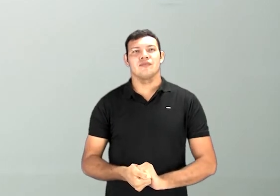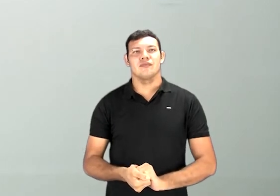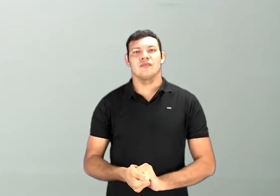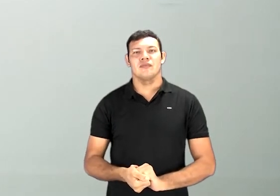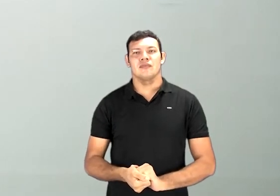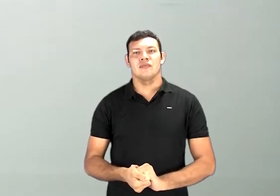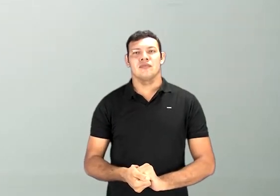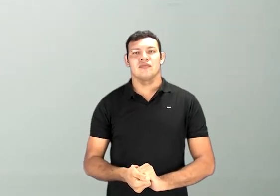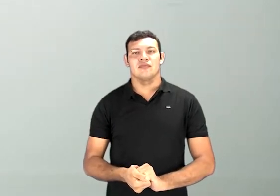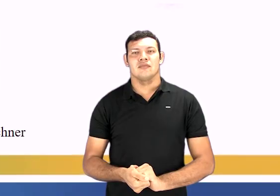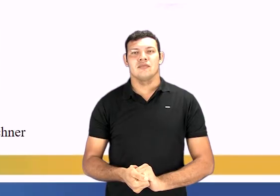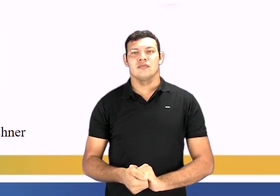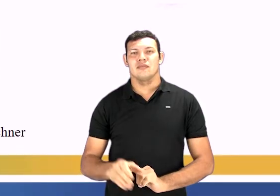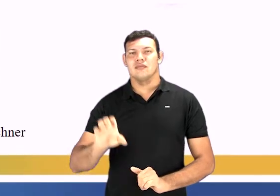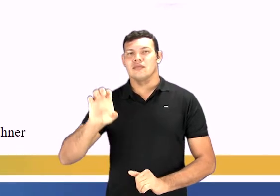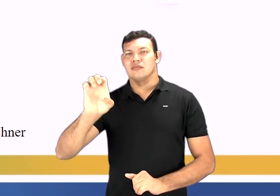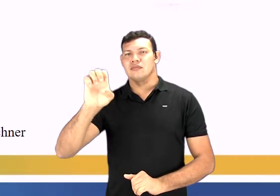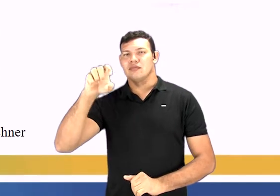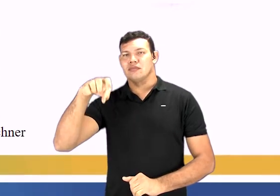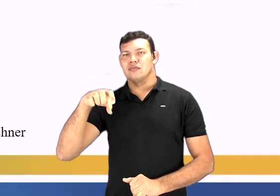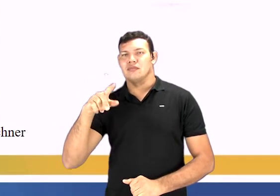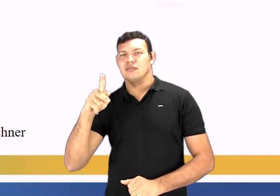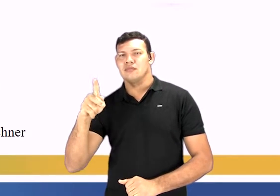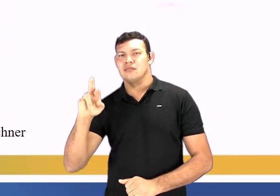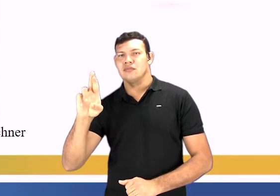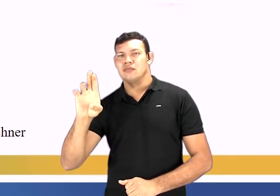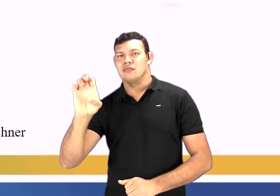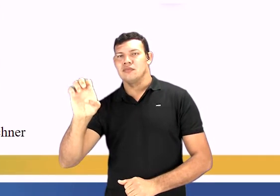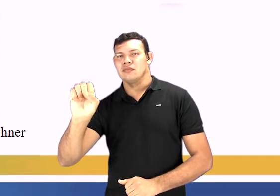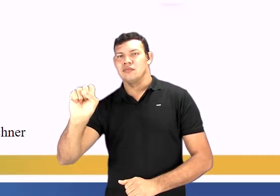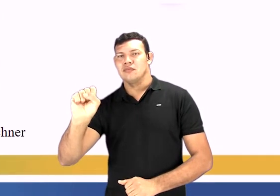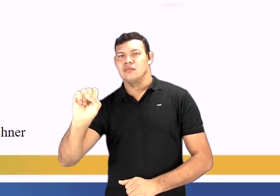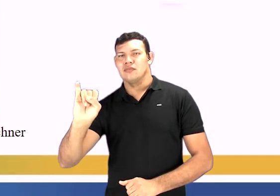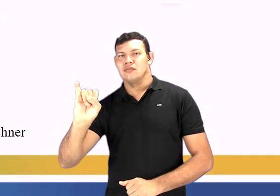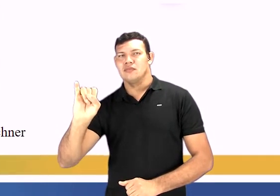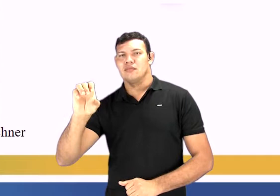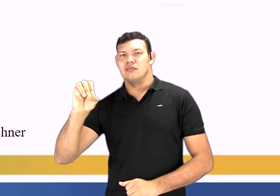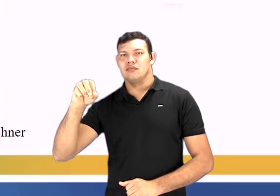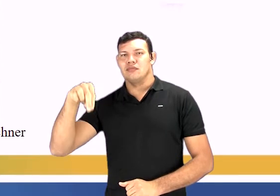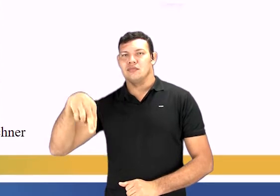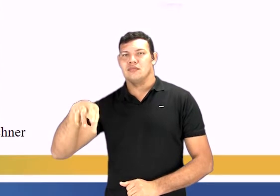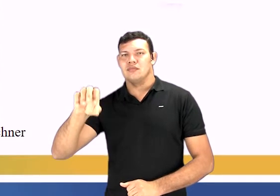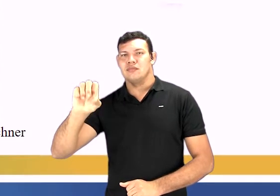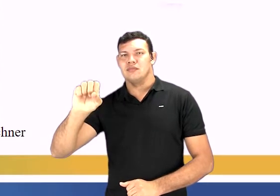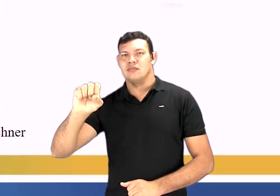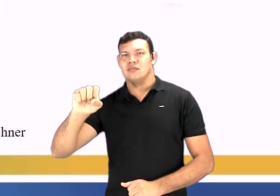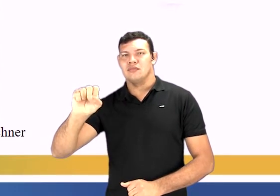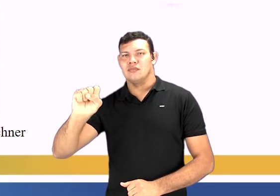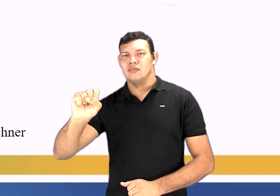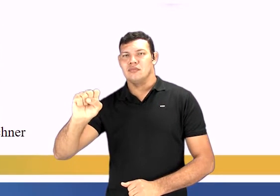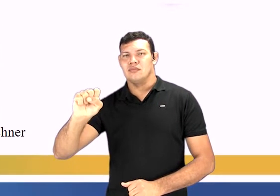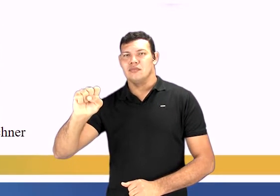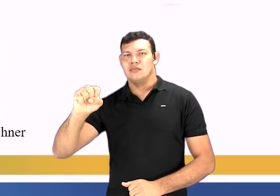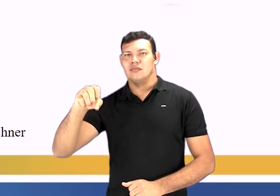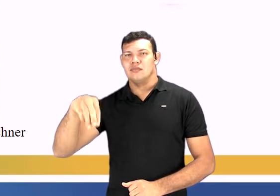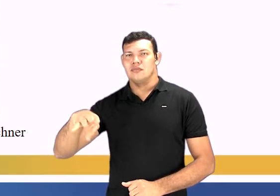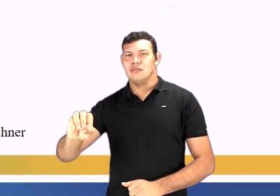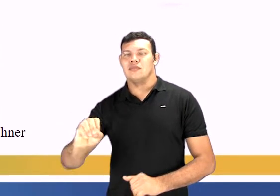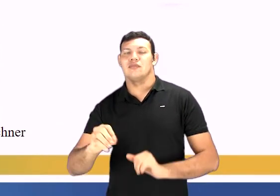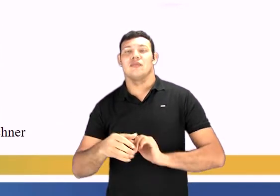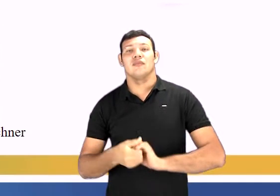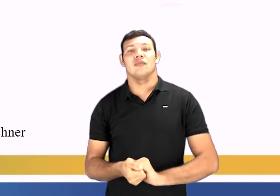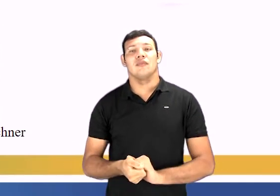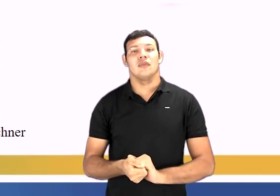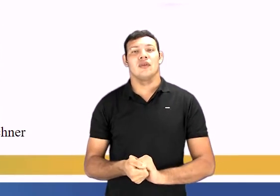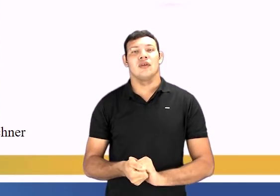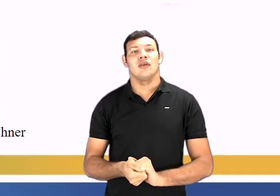período? Vamos lá? É o expressionismo. É o nome de uma vanguarda artística europeia do início do